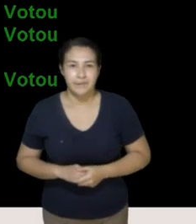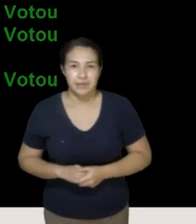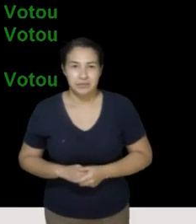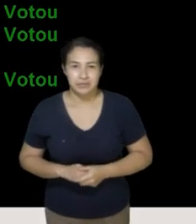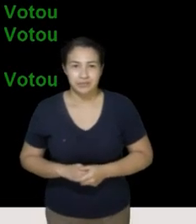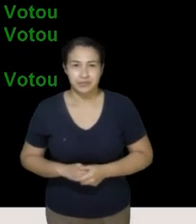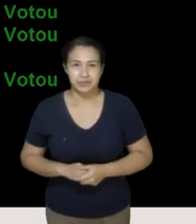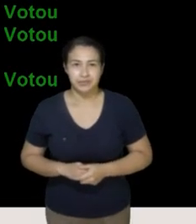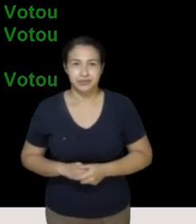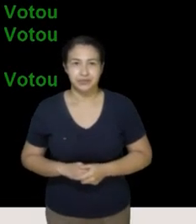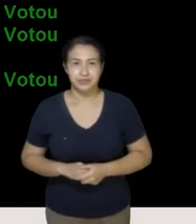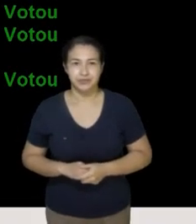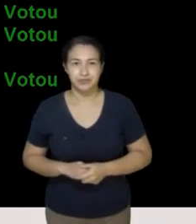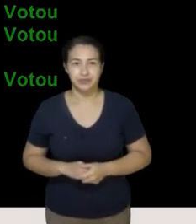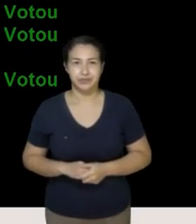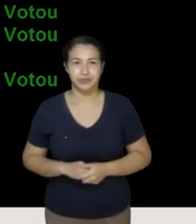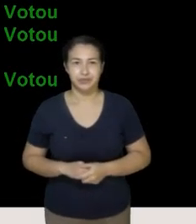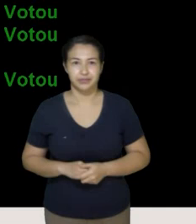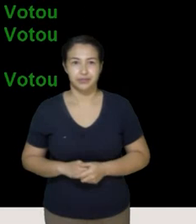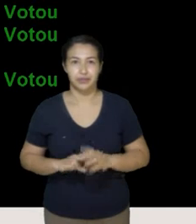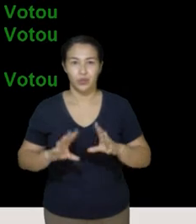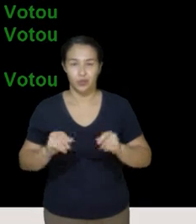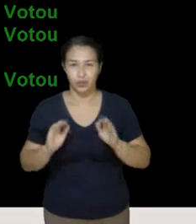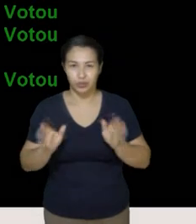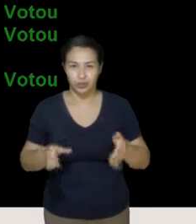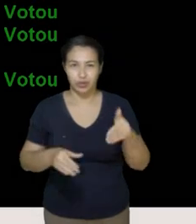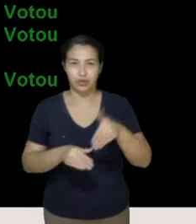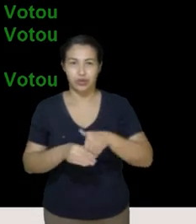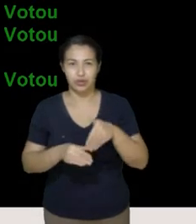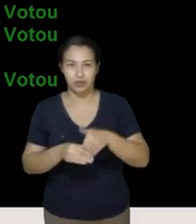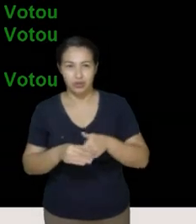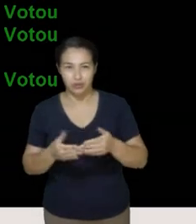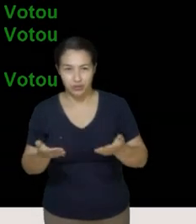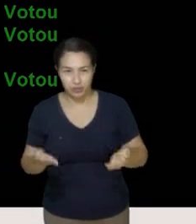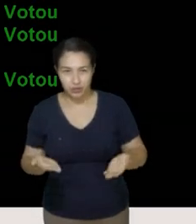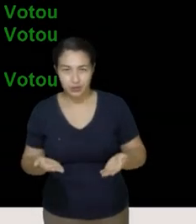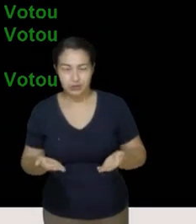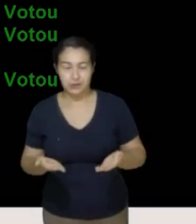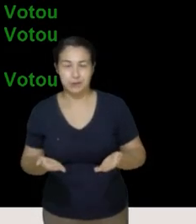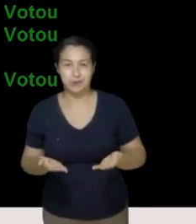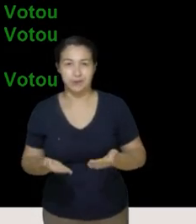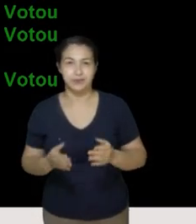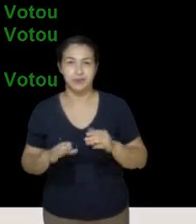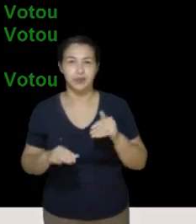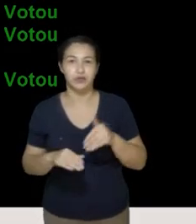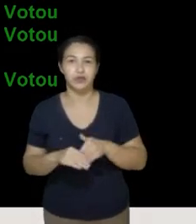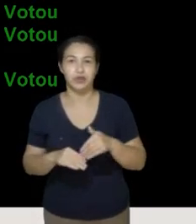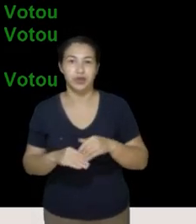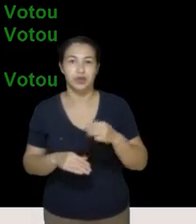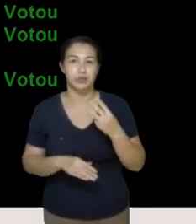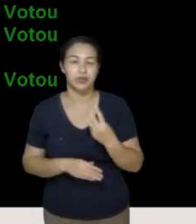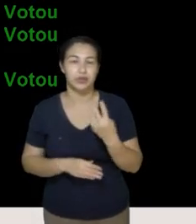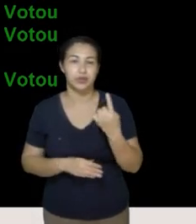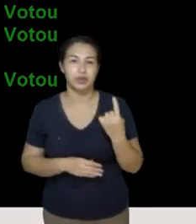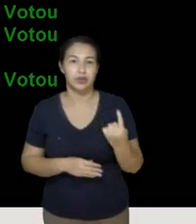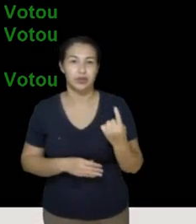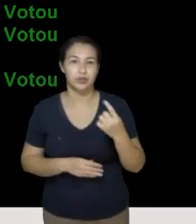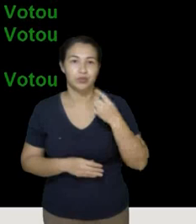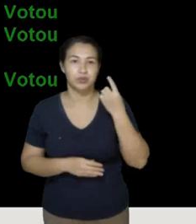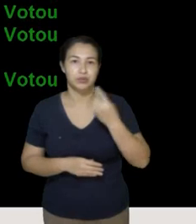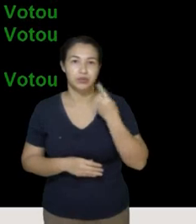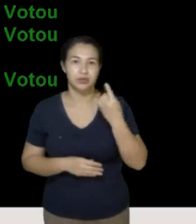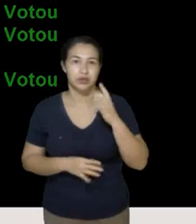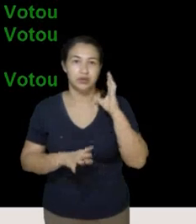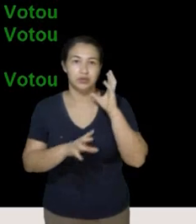todos os senhores deputados exerceram o seu direito de voto, votaram os senhores 31 deputados,